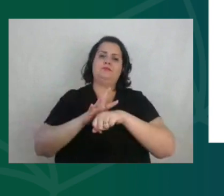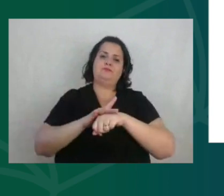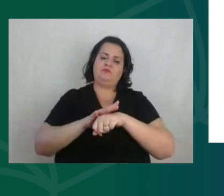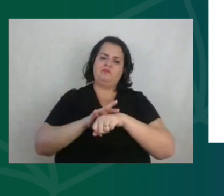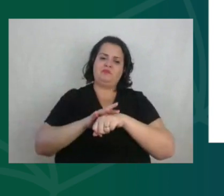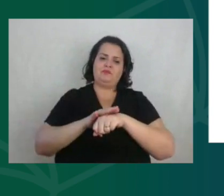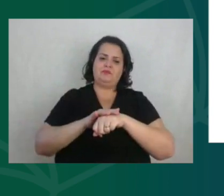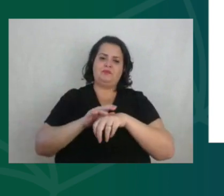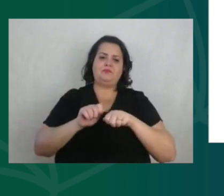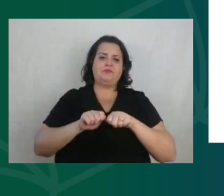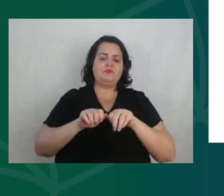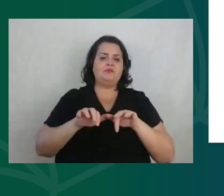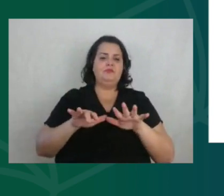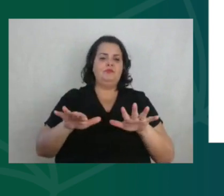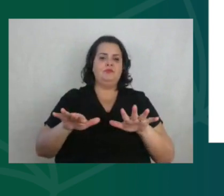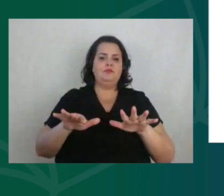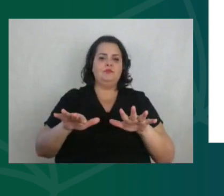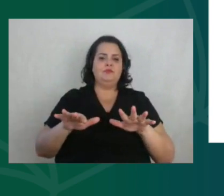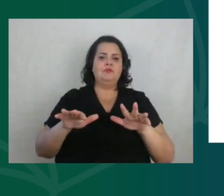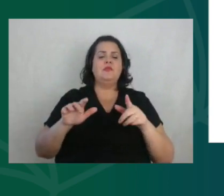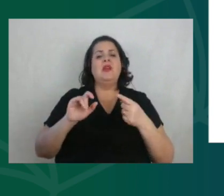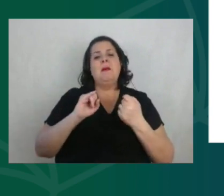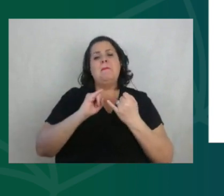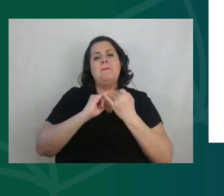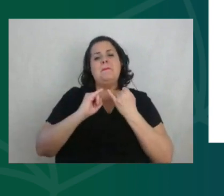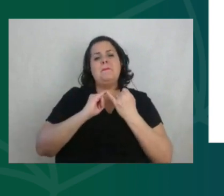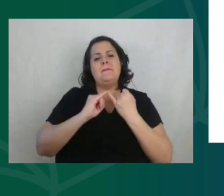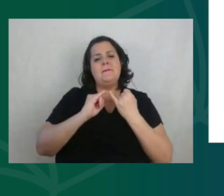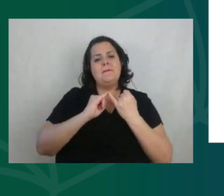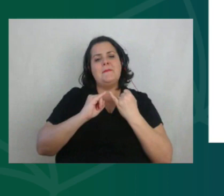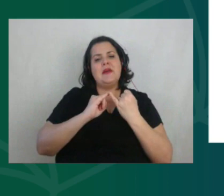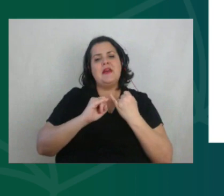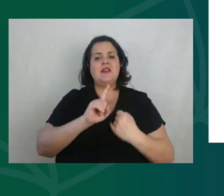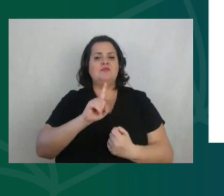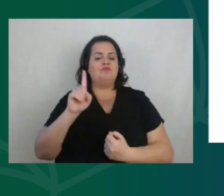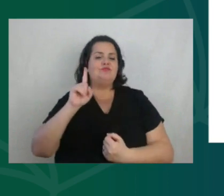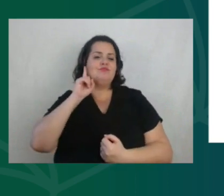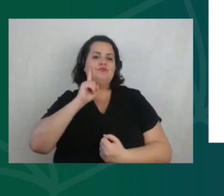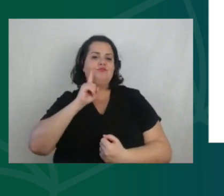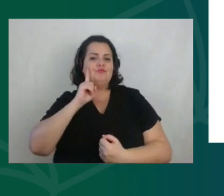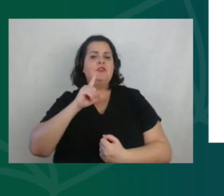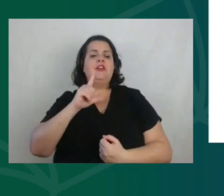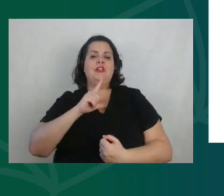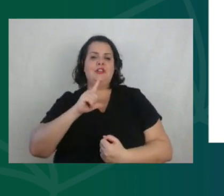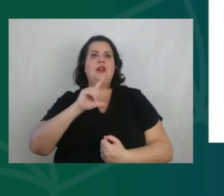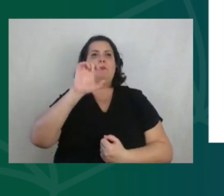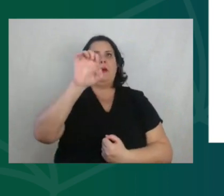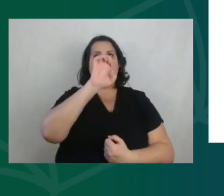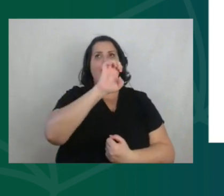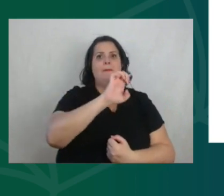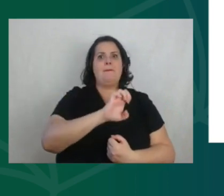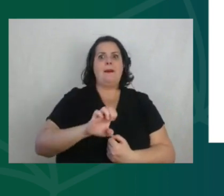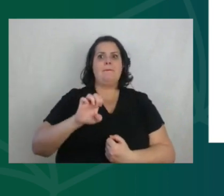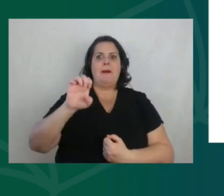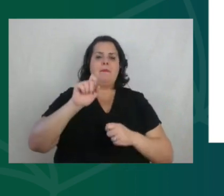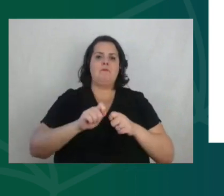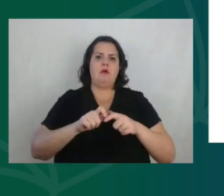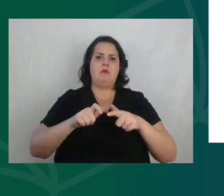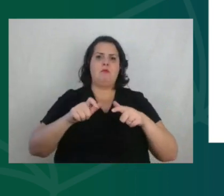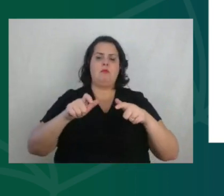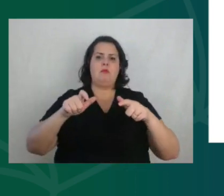nos Estados Unidos, onde vários outros estados também estão crescendo, enquanto em Nova York está caindo o número